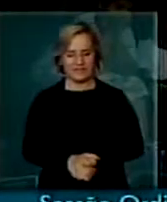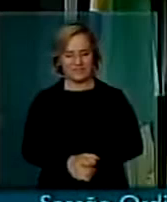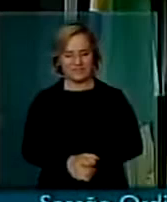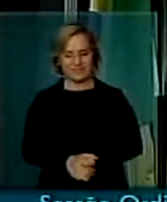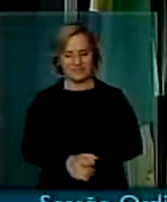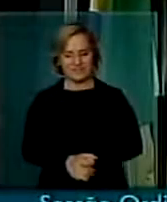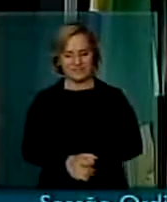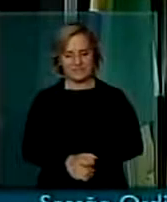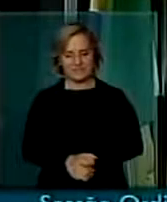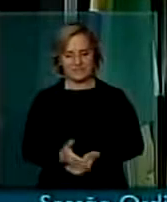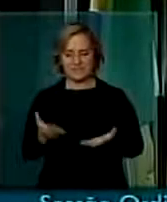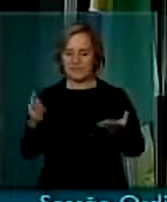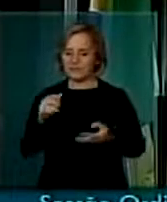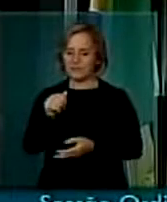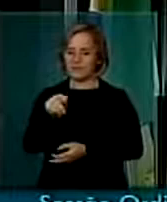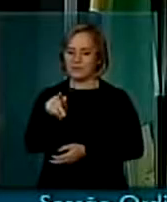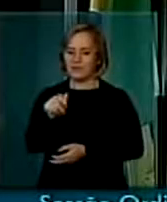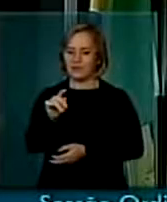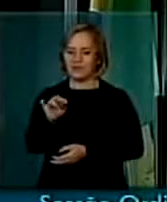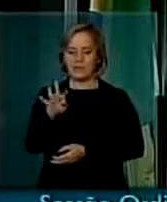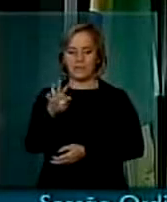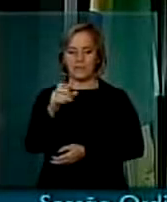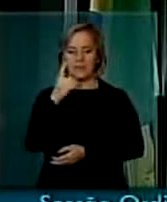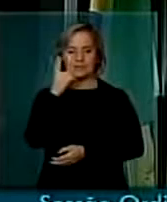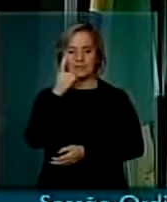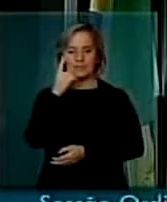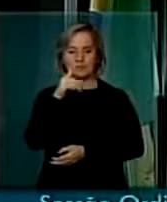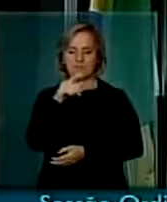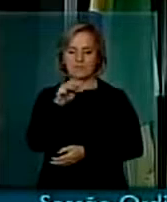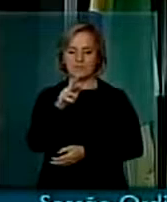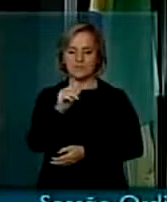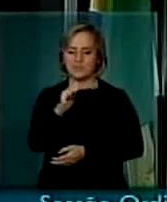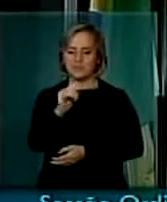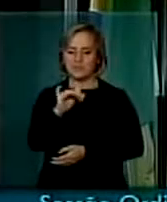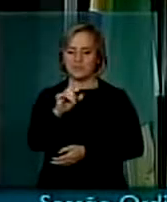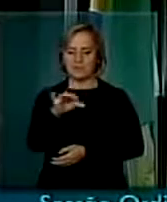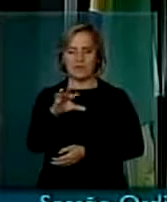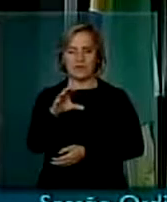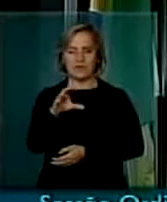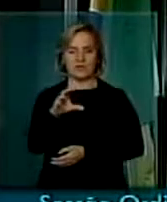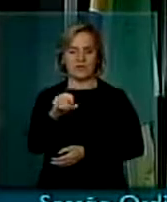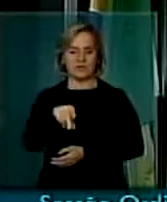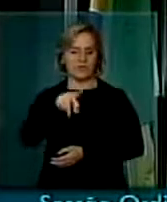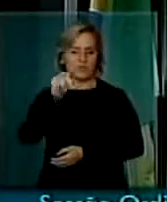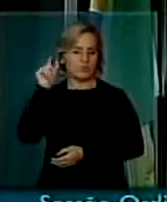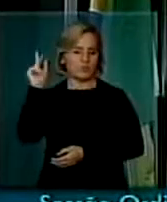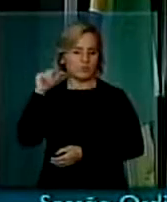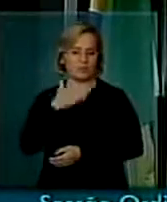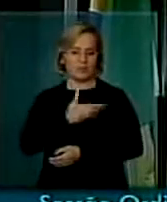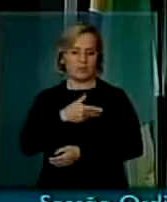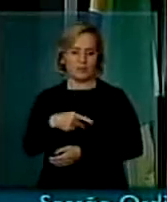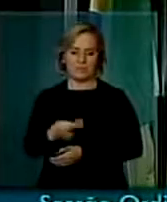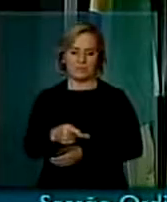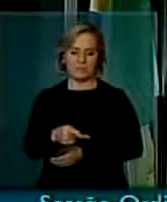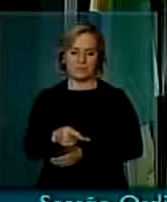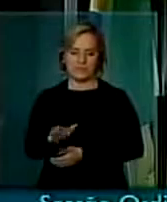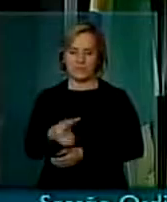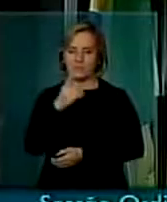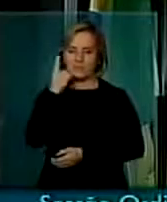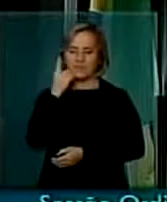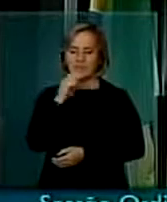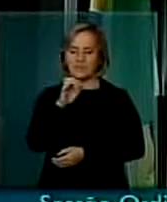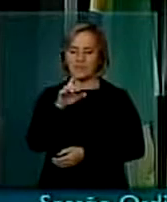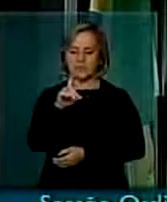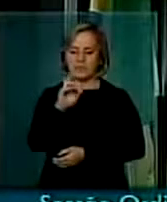Concedo a palavra ao nobre deputado Francisco Rossi, nosso amigo de longa data aqui nessa casa. Deputado Edinho Bess, é